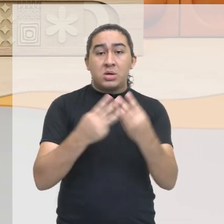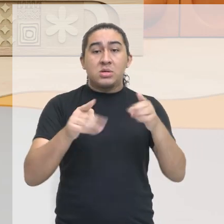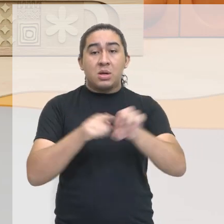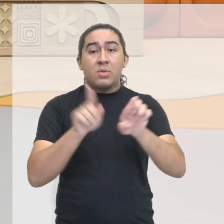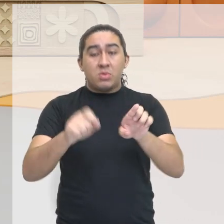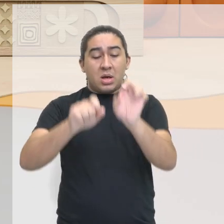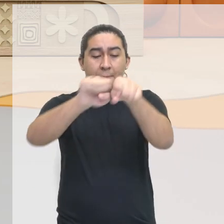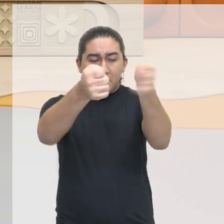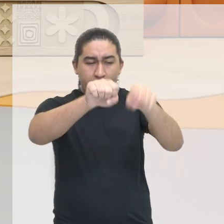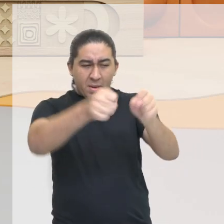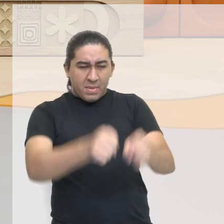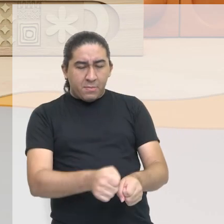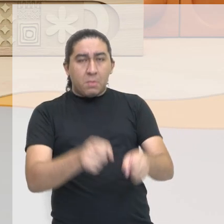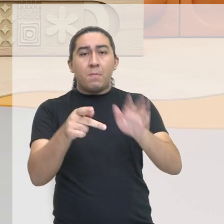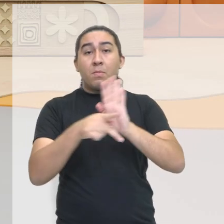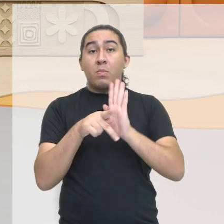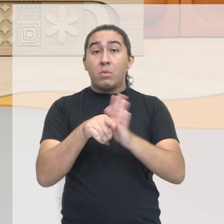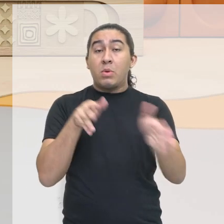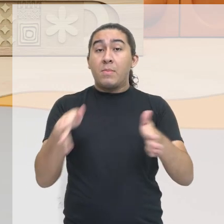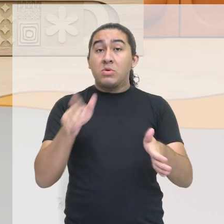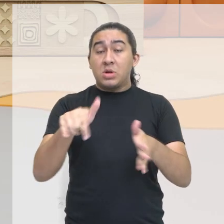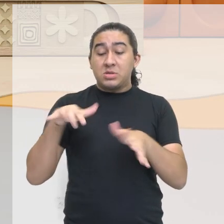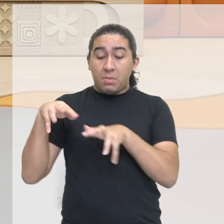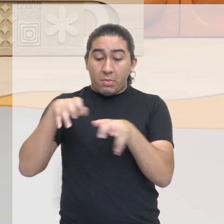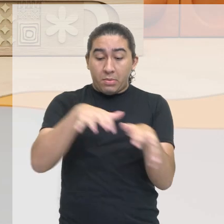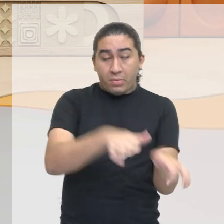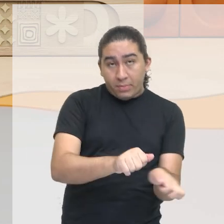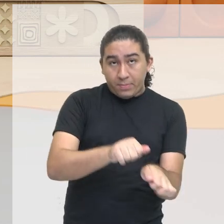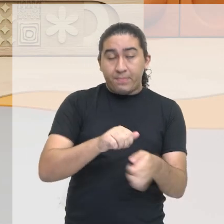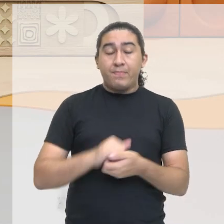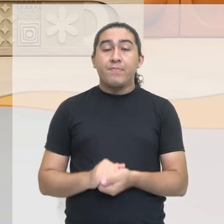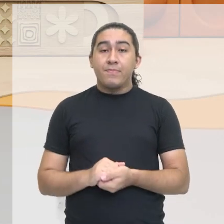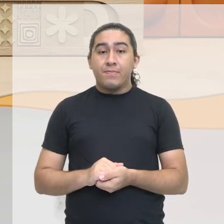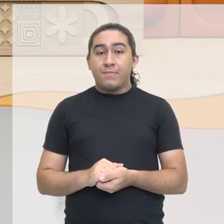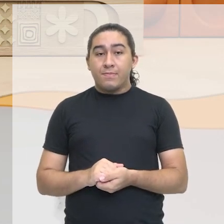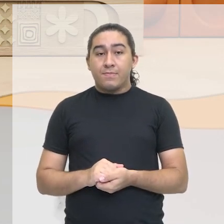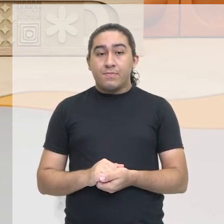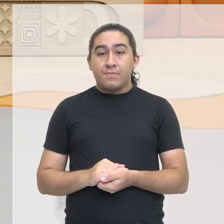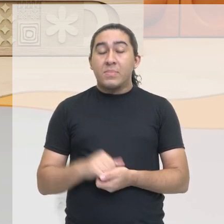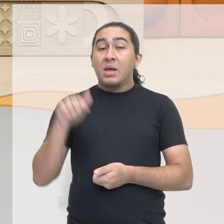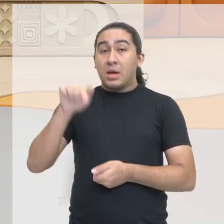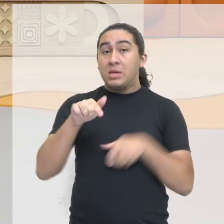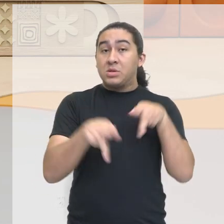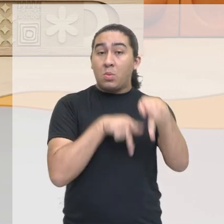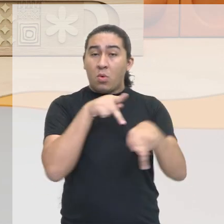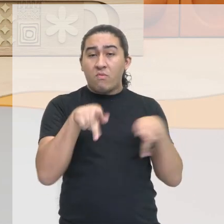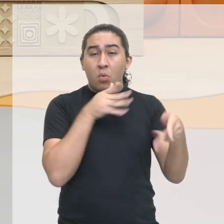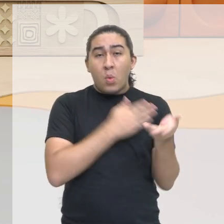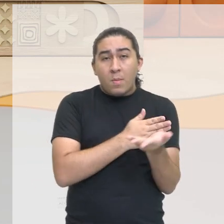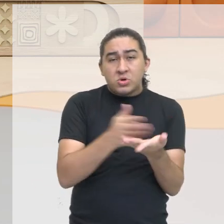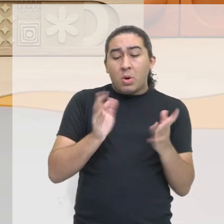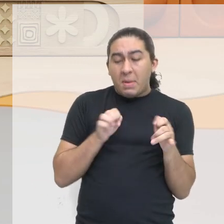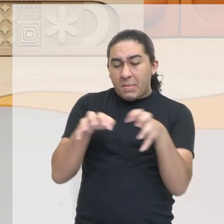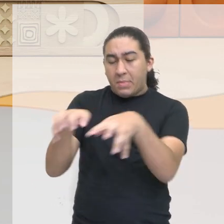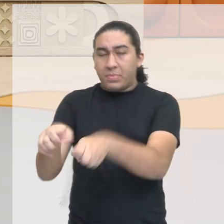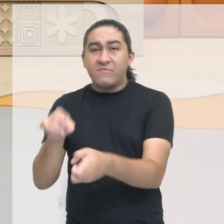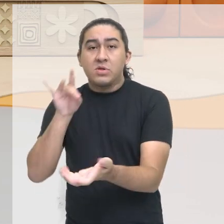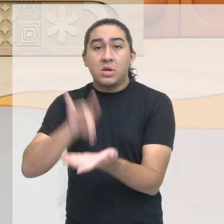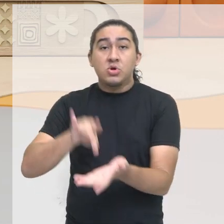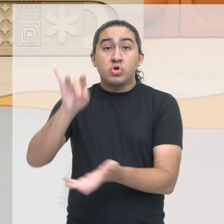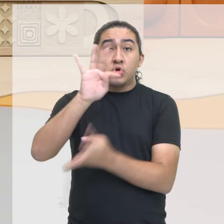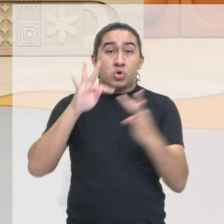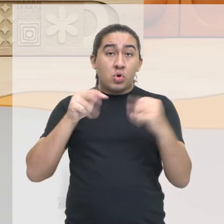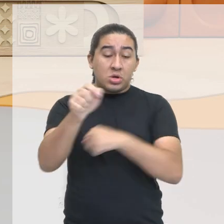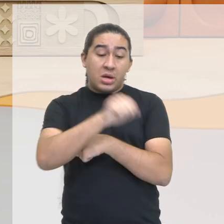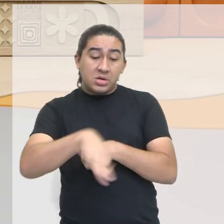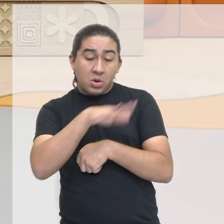ela foi ali quebrada, né, durante essa ocupação nazista, certo? Quando os nazistas eles ocuparam de fato toda a